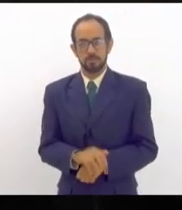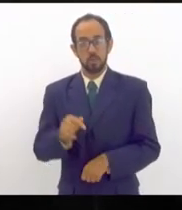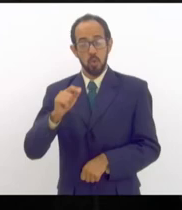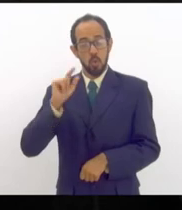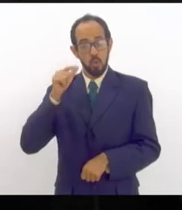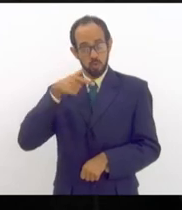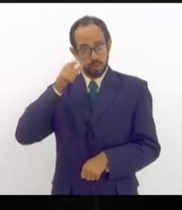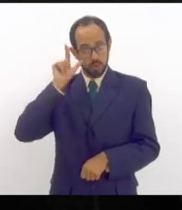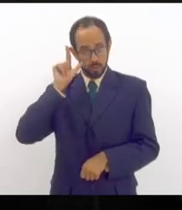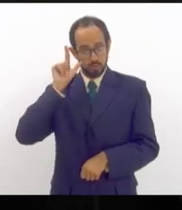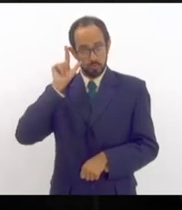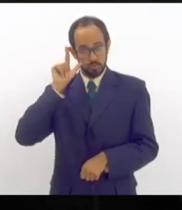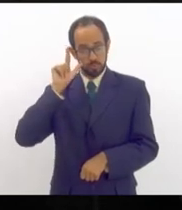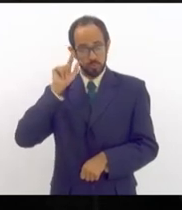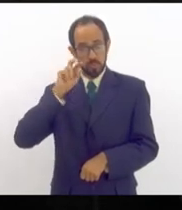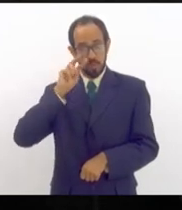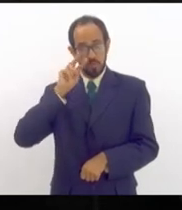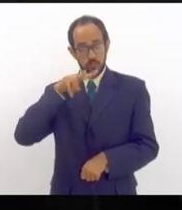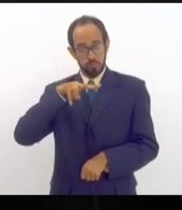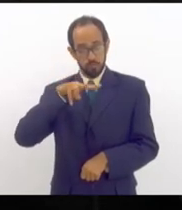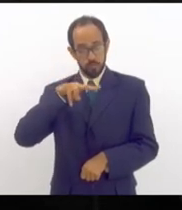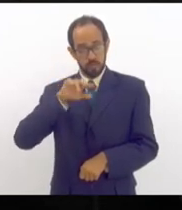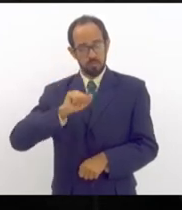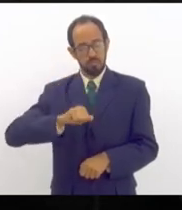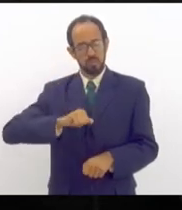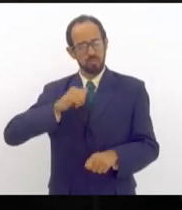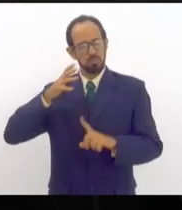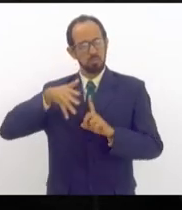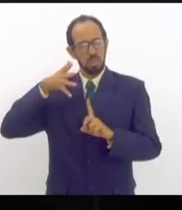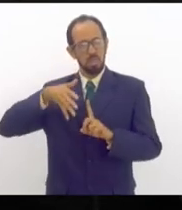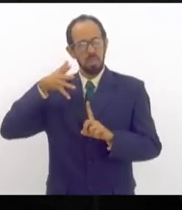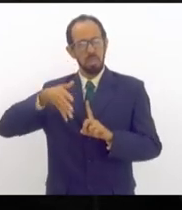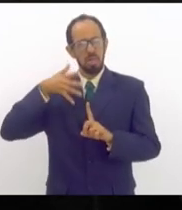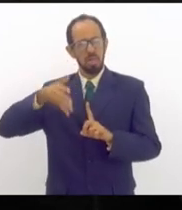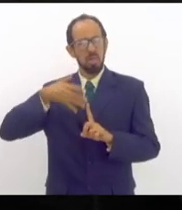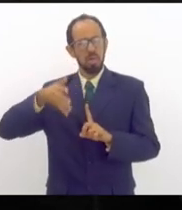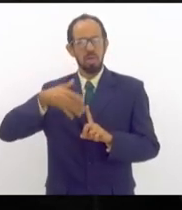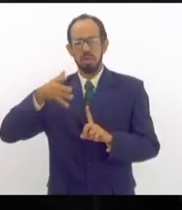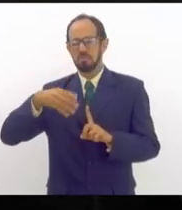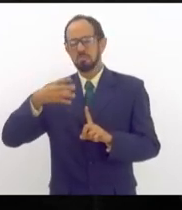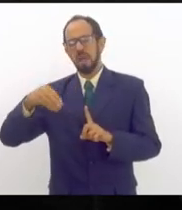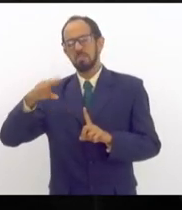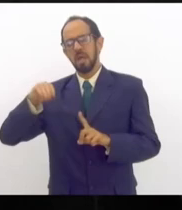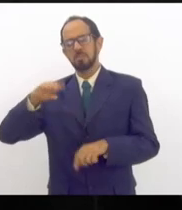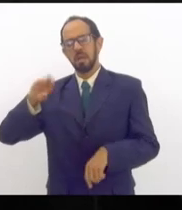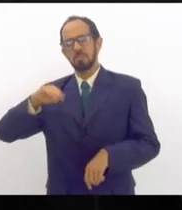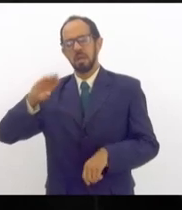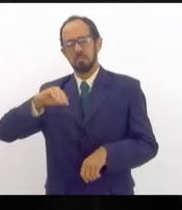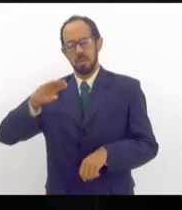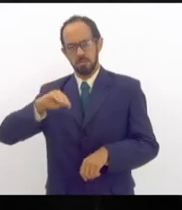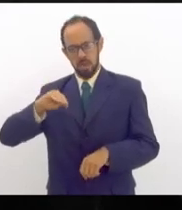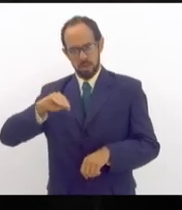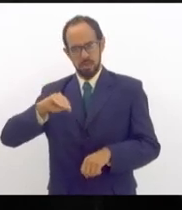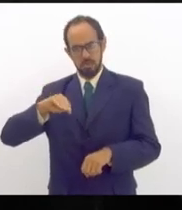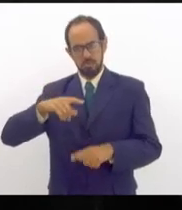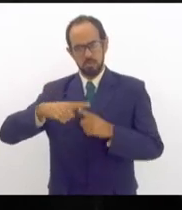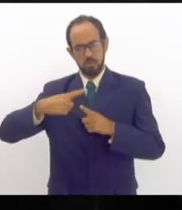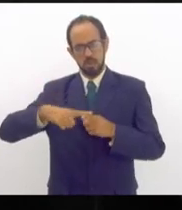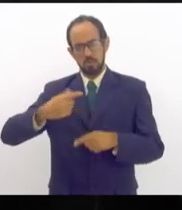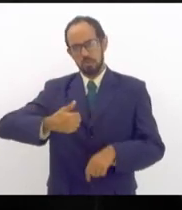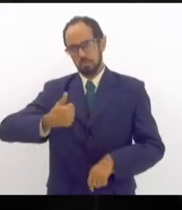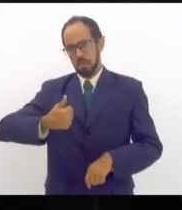ontem muita demagogia a primeira delas é dizer o seguinte olha